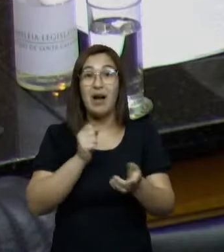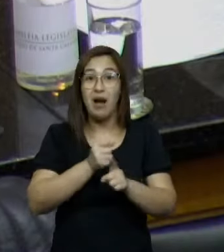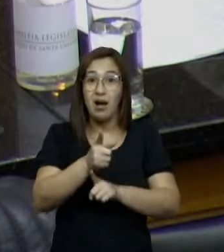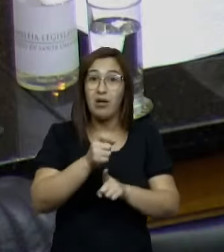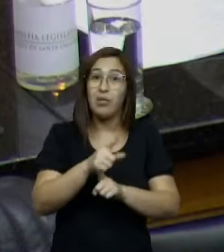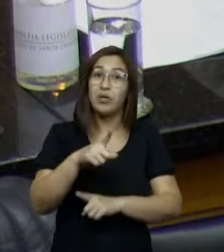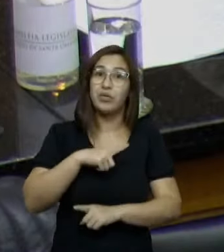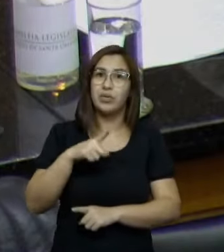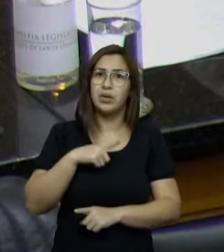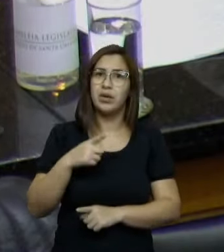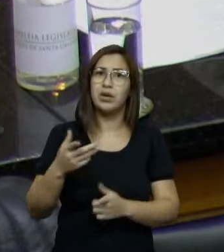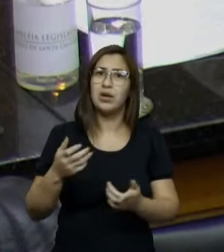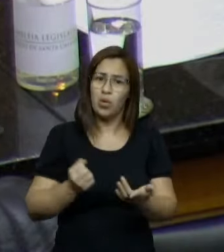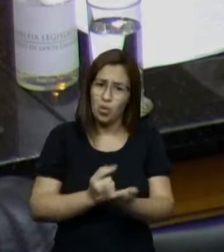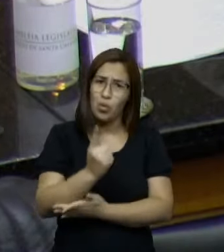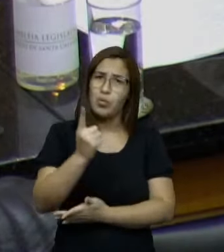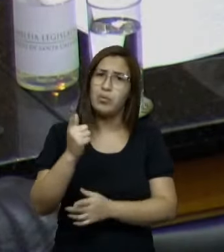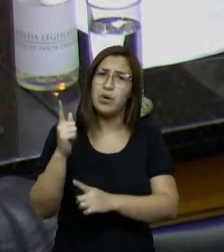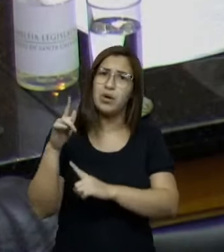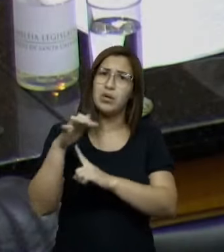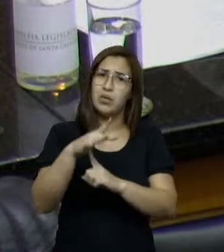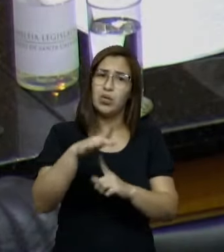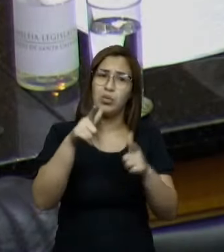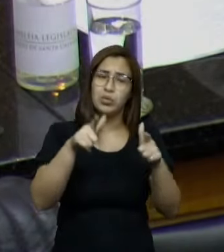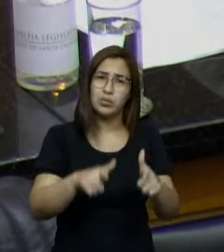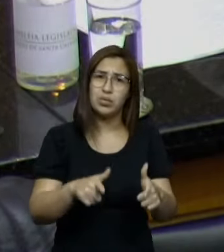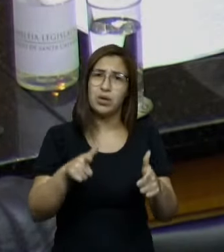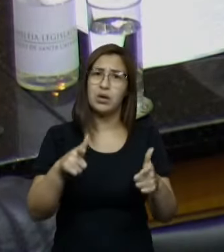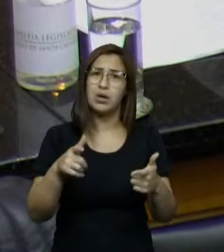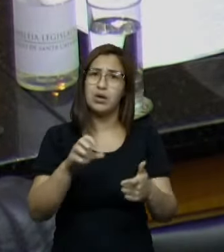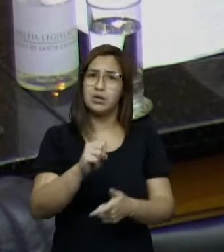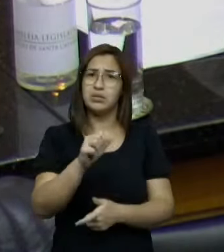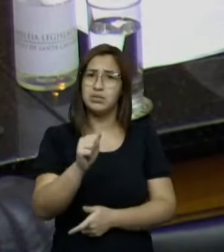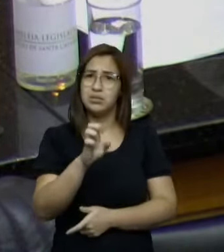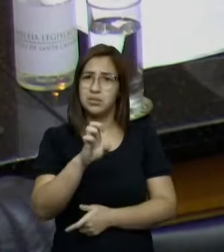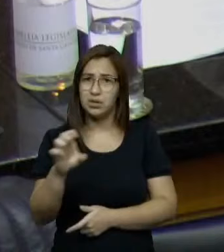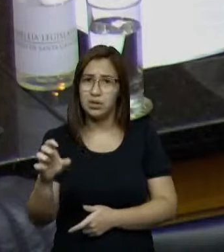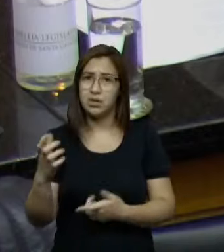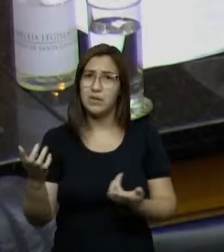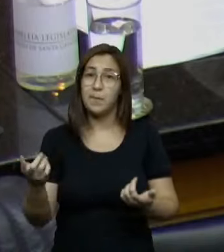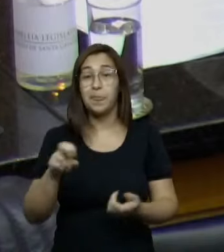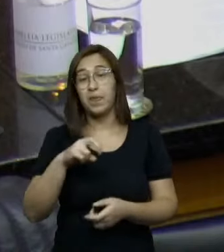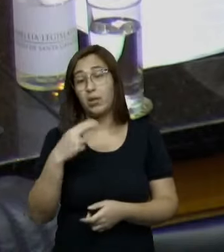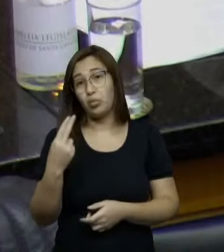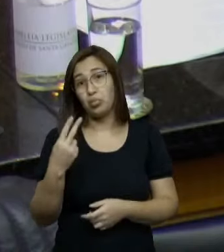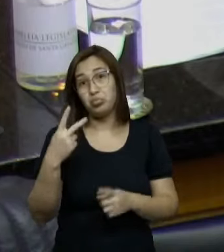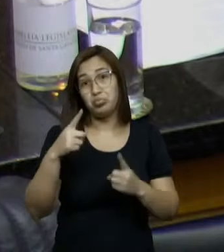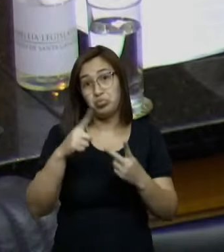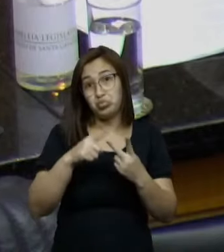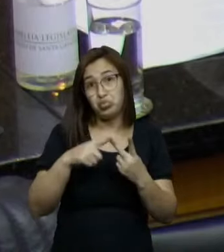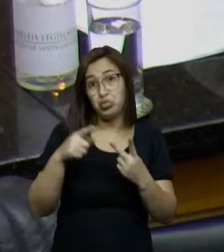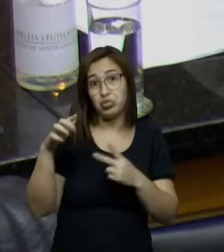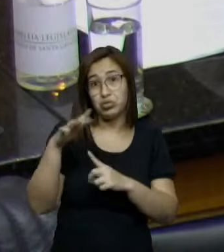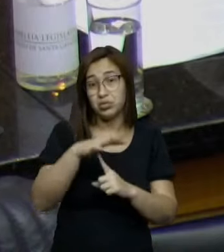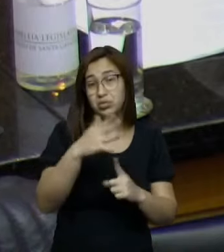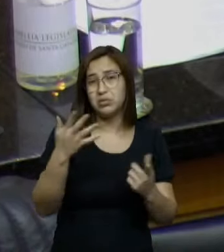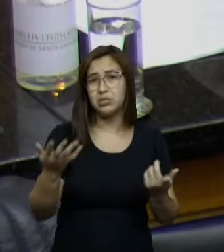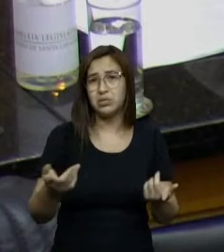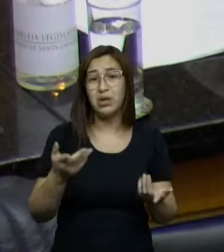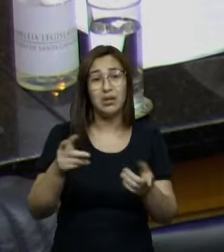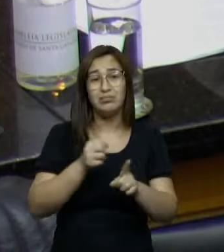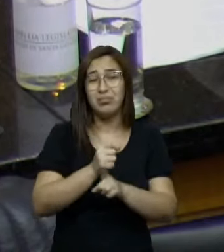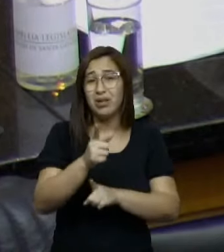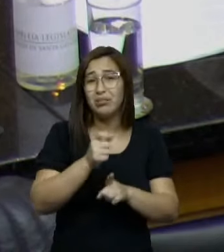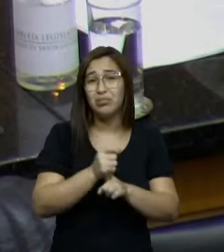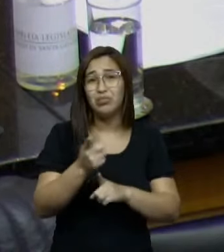desse avião e compra um helicóptero lá para a SAER, ou um segundo, que estão em um lugar alugado?